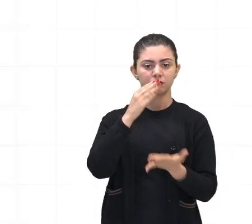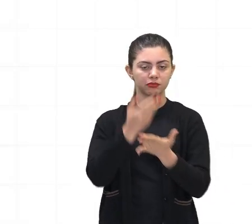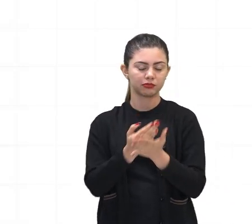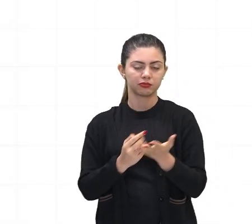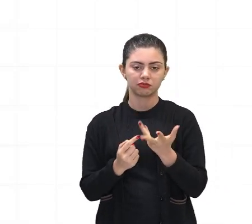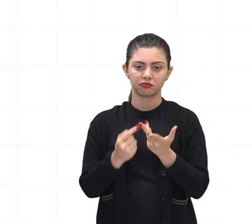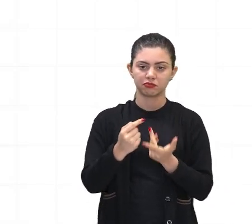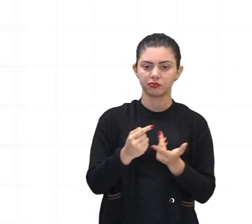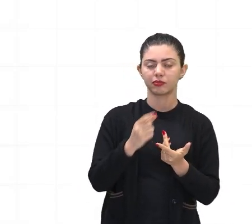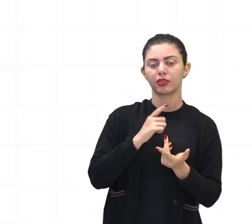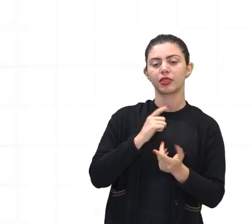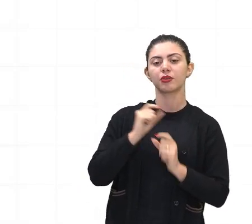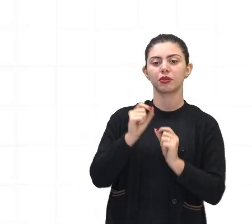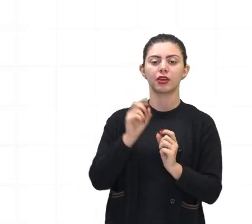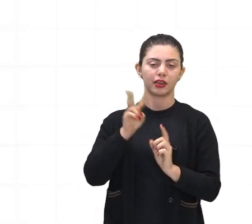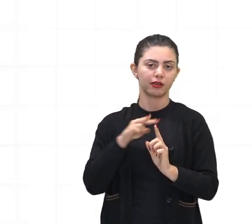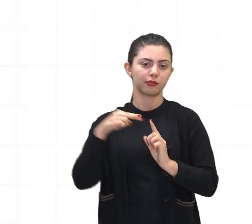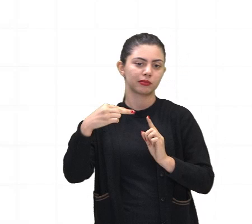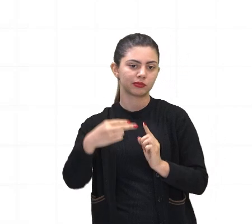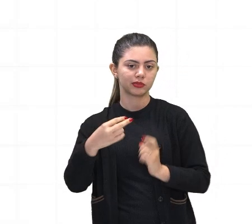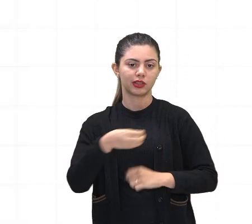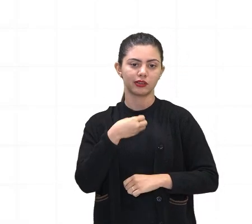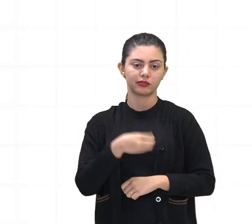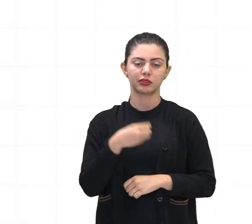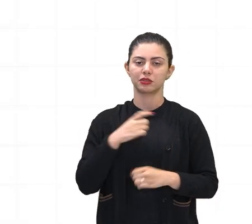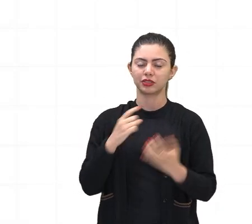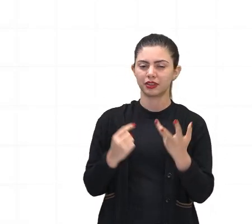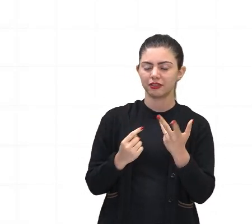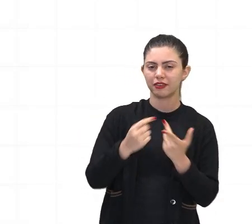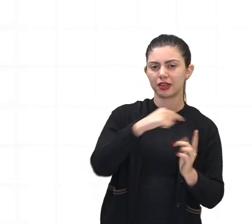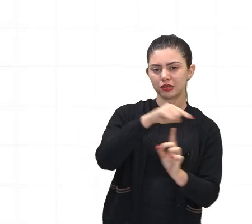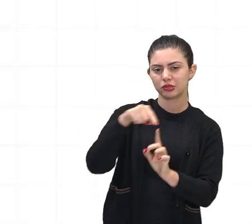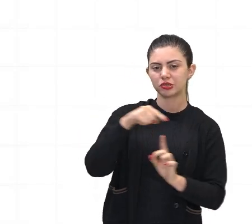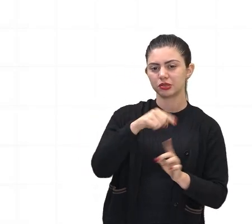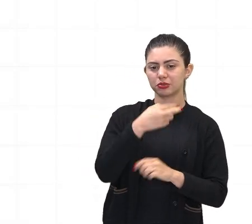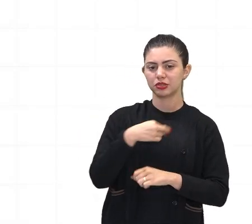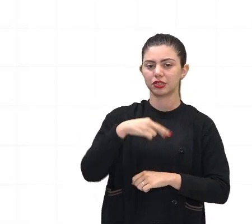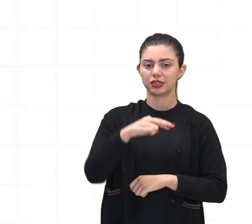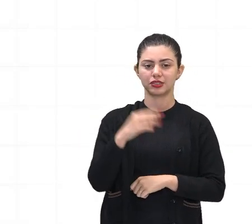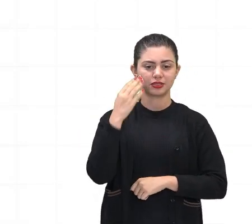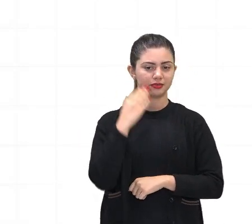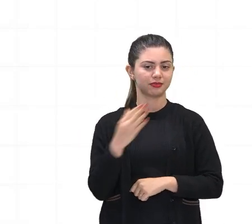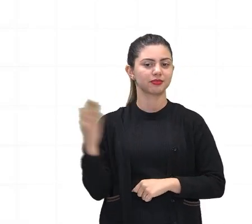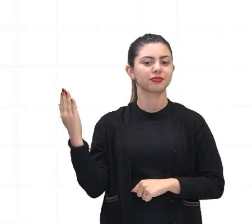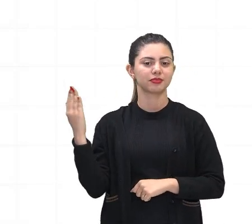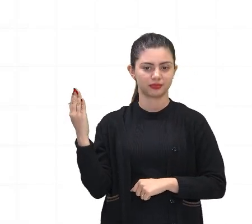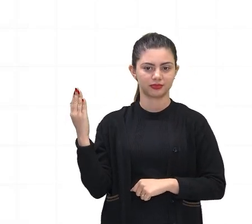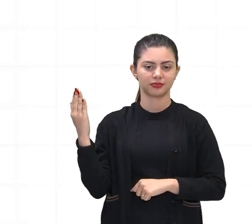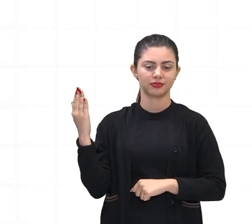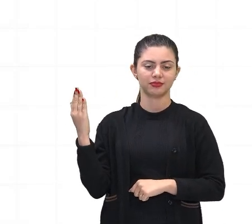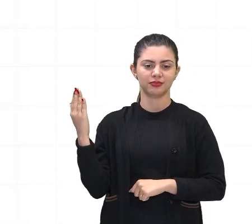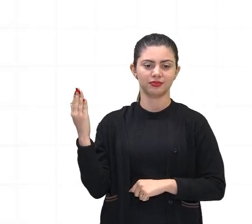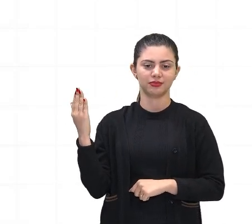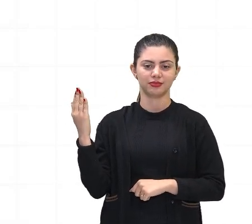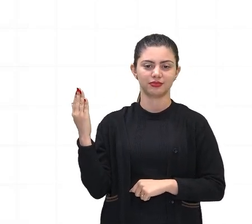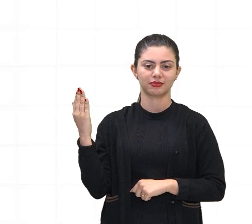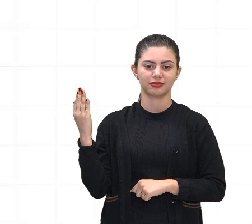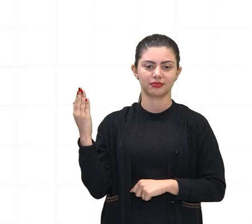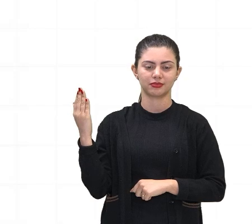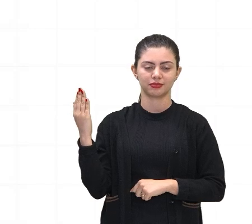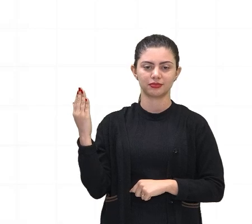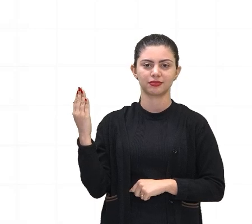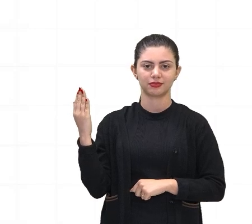atitudes como filosofias de vida. Ateísmo, agnosticismo, budismo, messianismo, cristianismo e